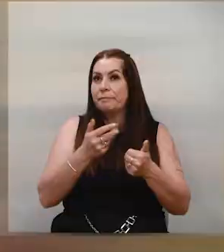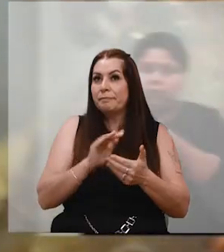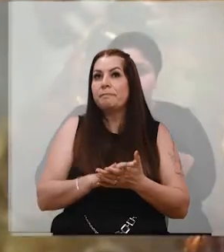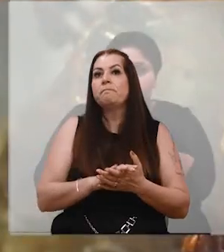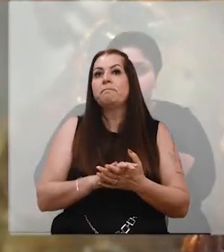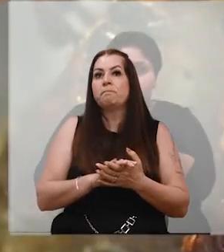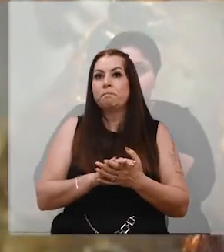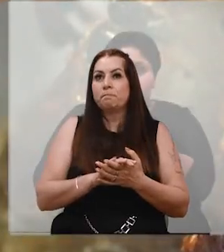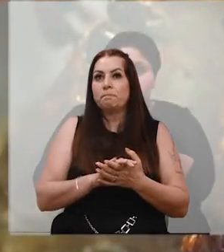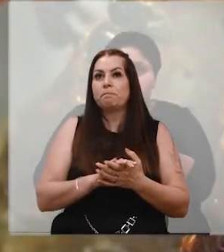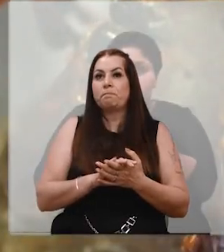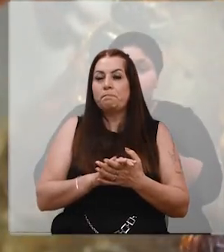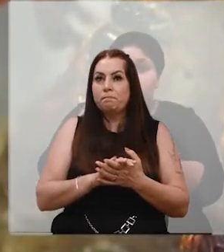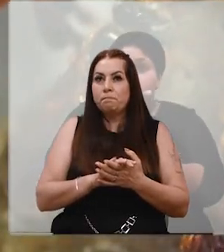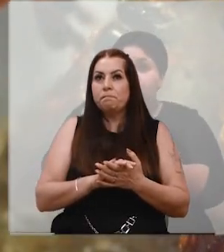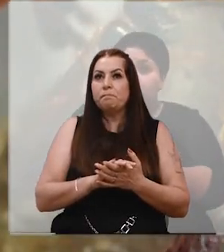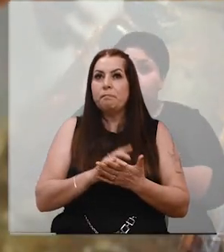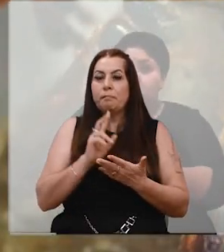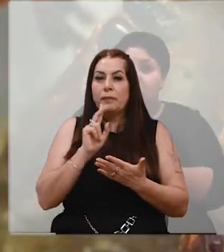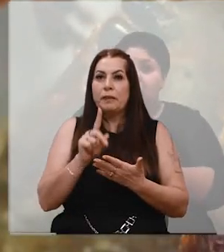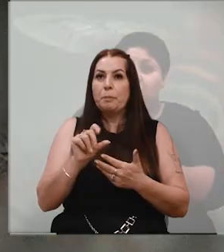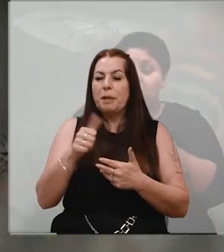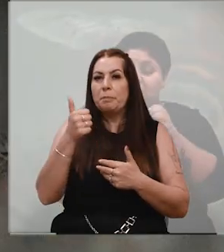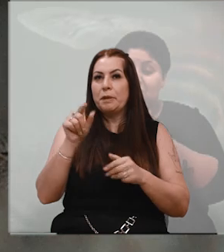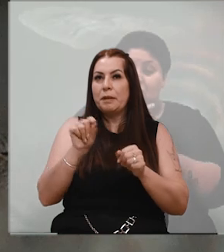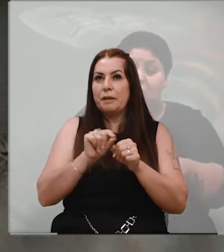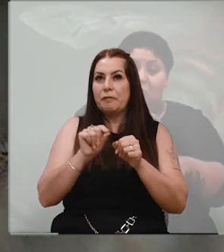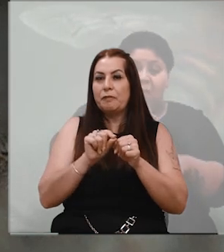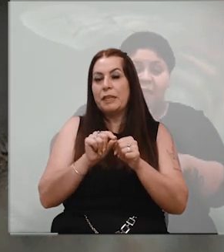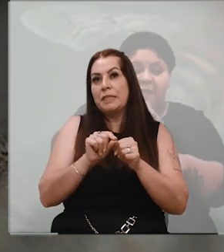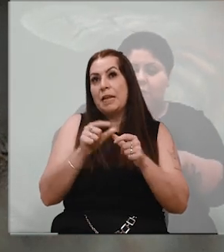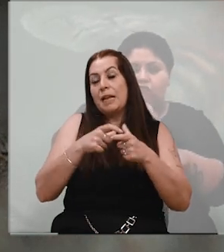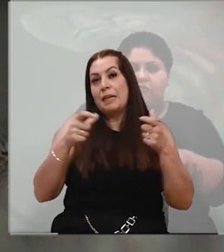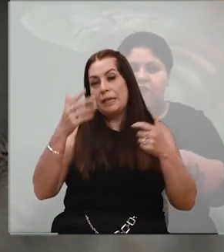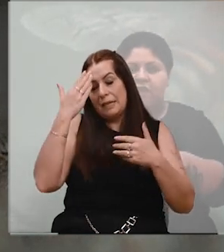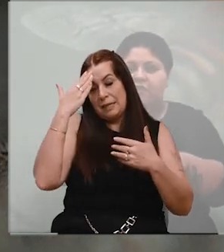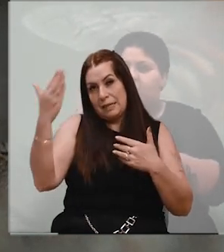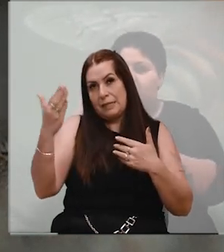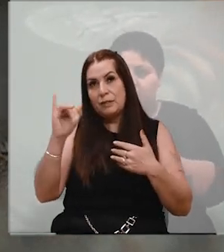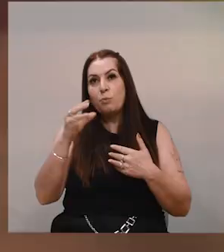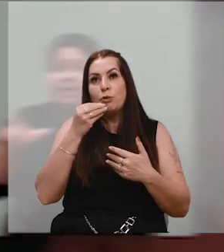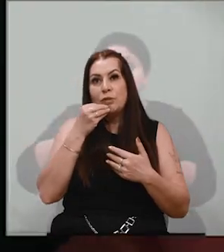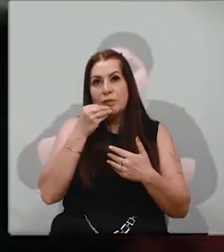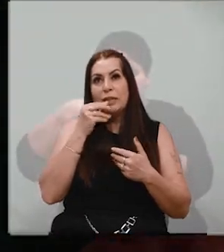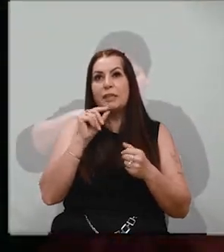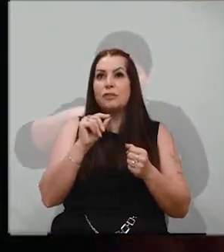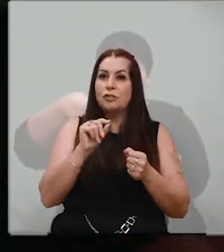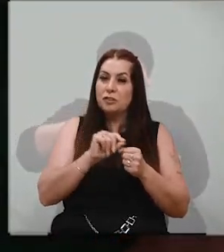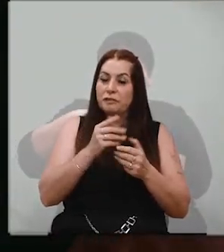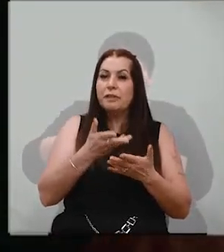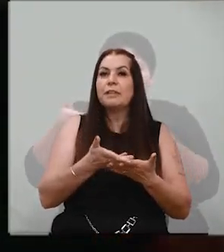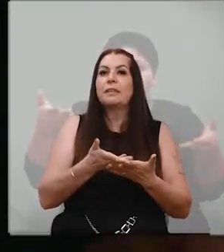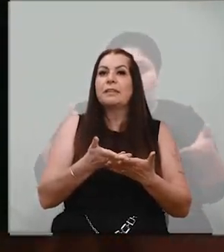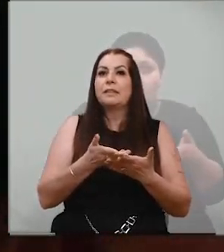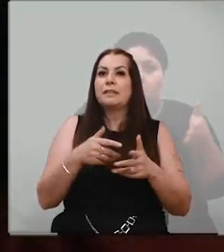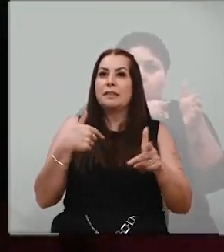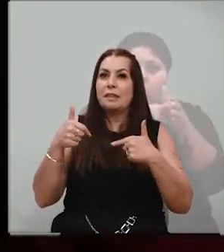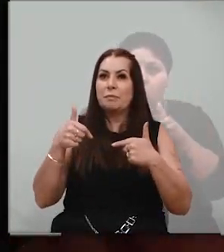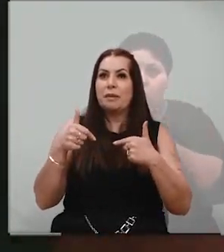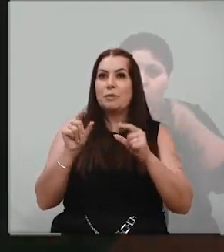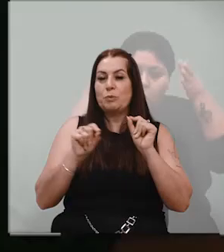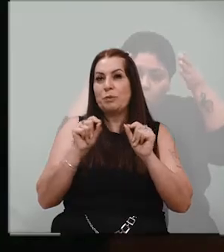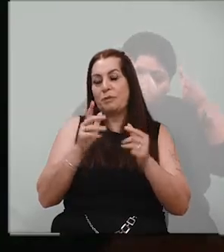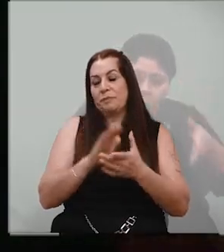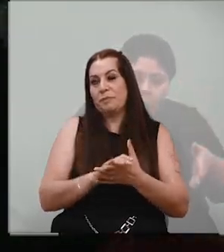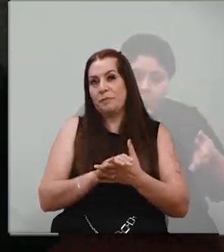sensacional. Muito bacana. Foi a minha primeira grande reportagem, então agradeço muito a oportunidade de ter trabalhado em